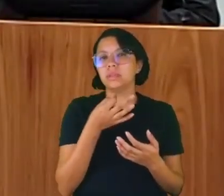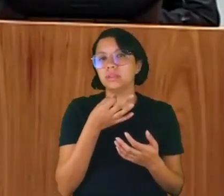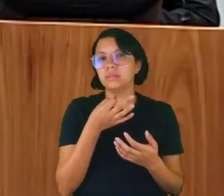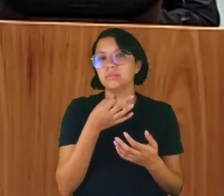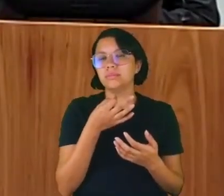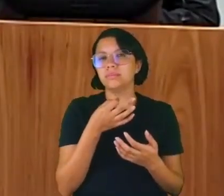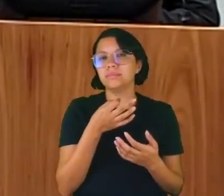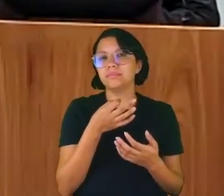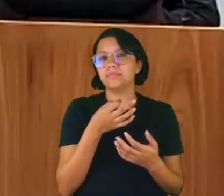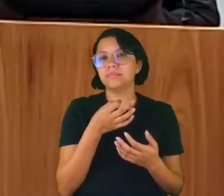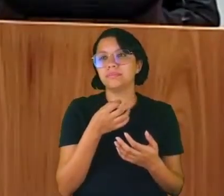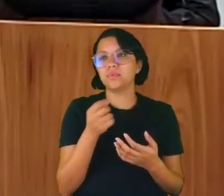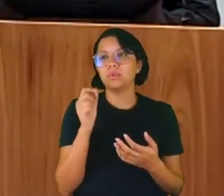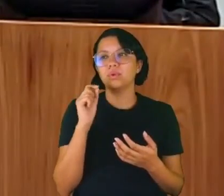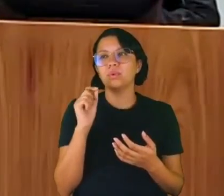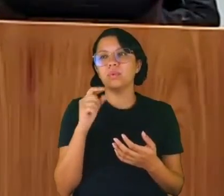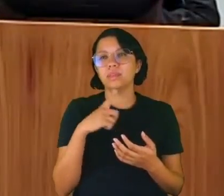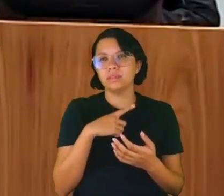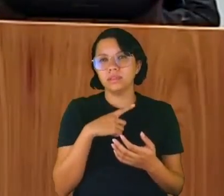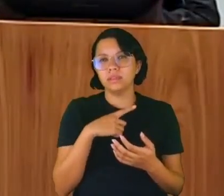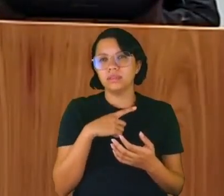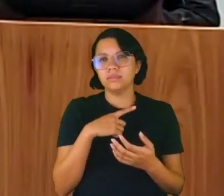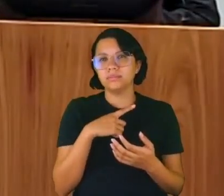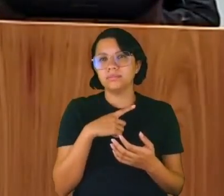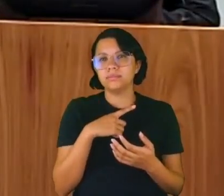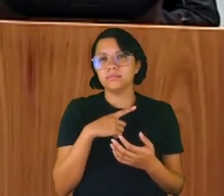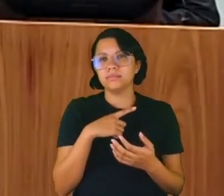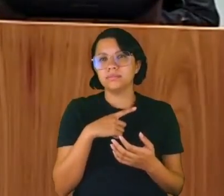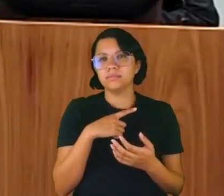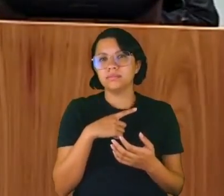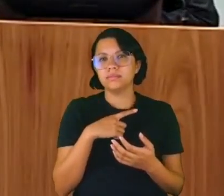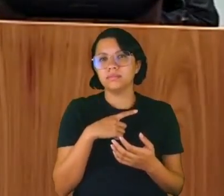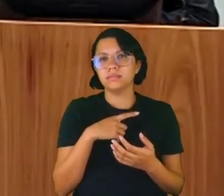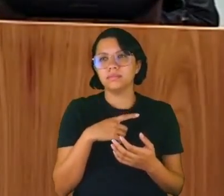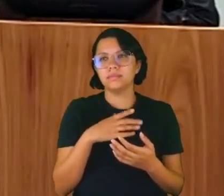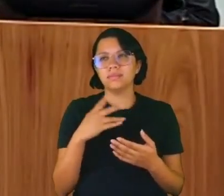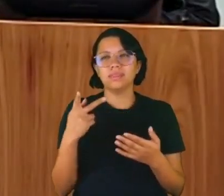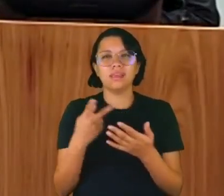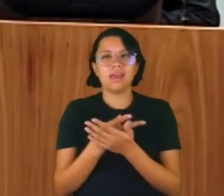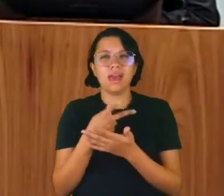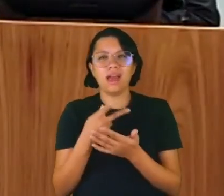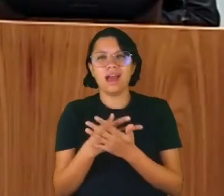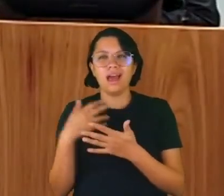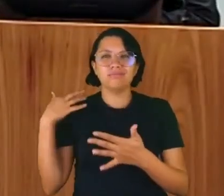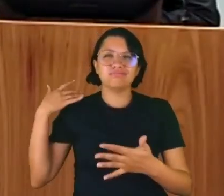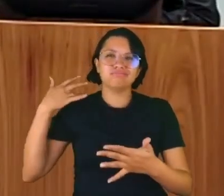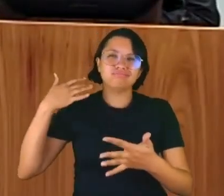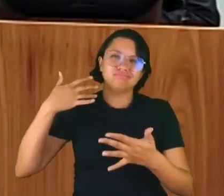que tem dado errado ao longo disso tudo para que